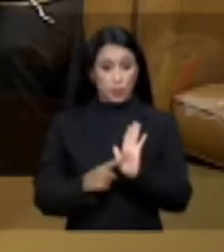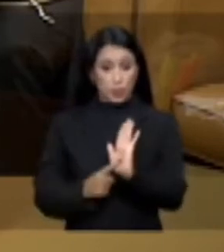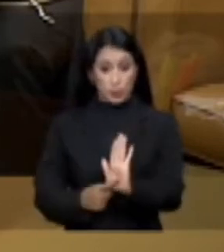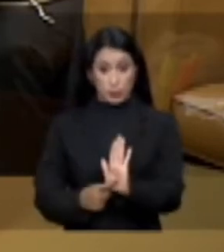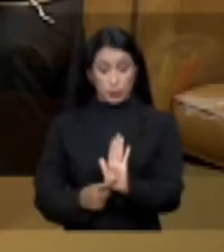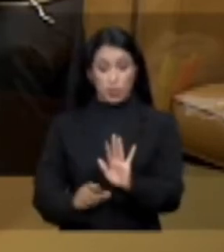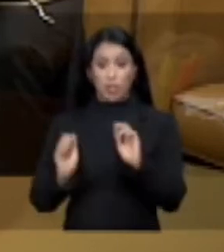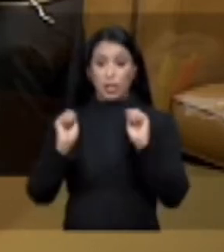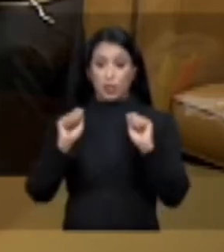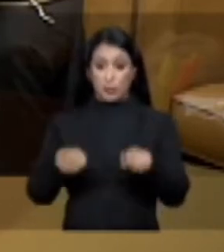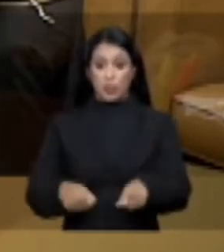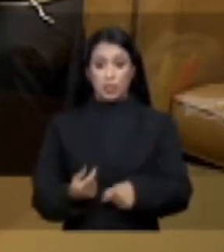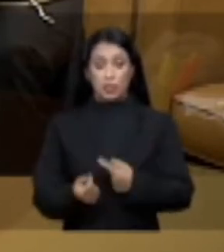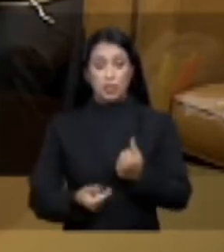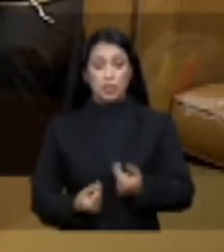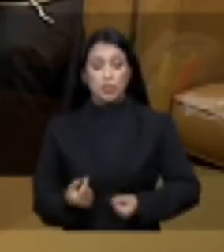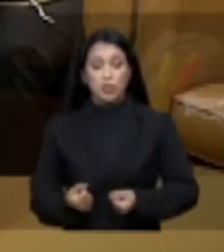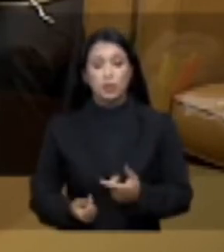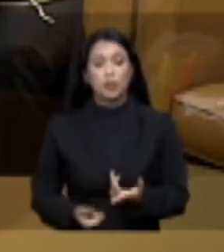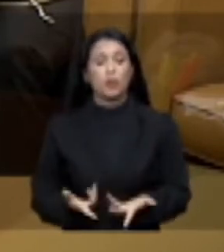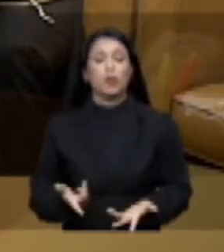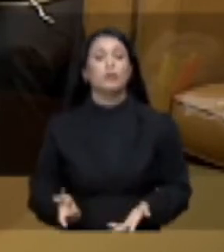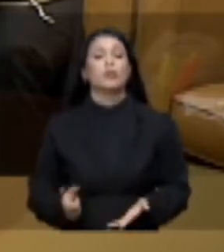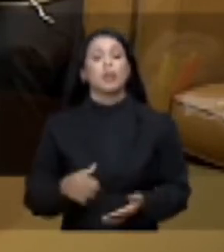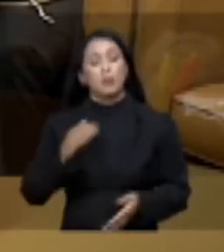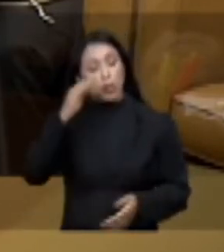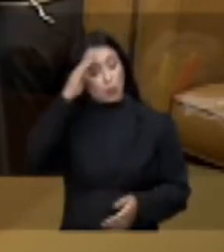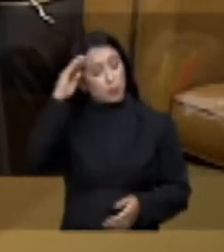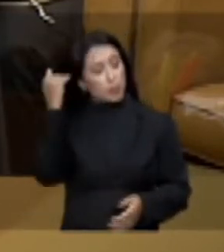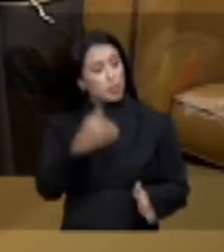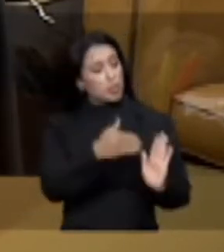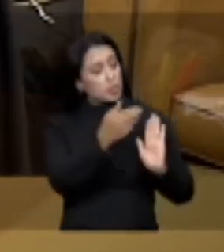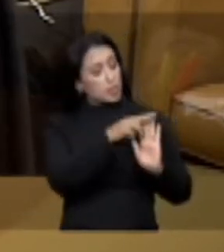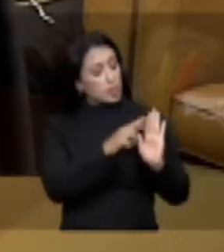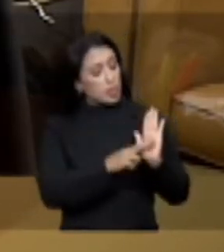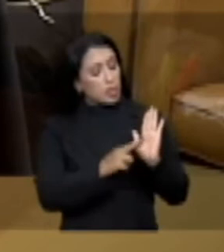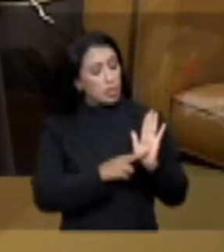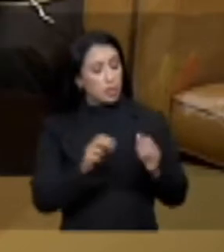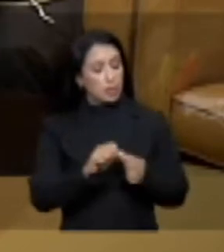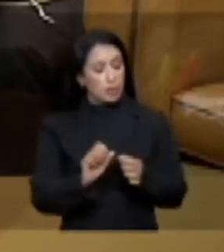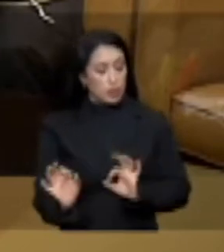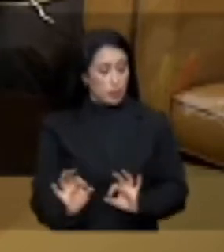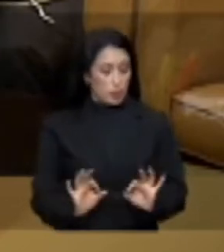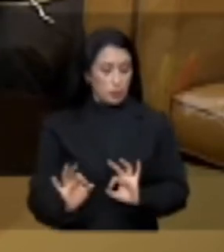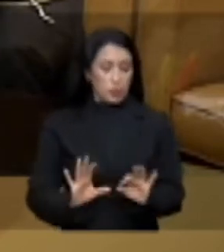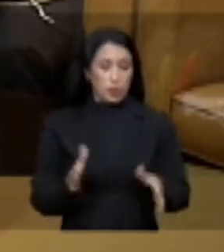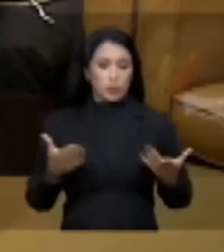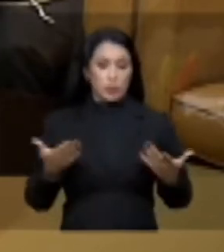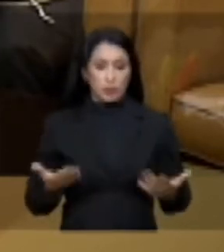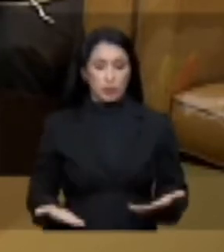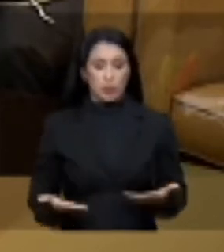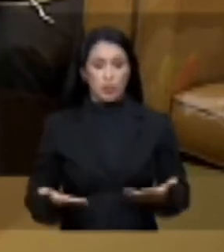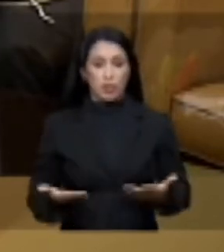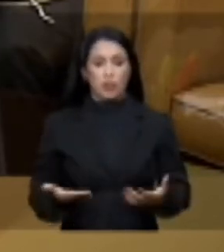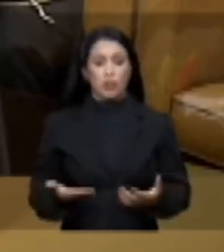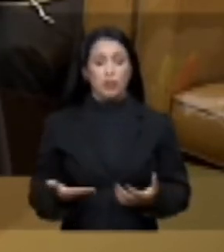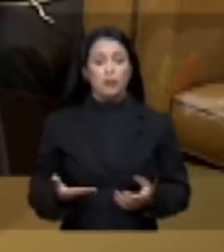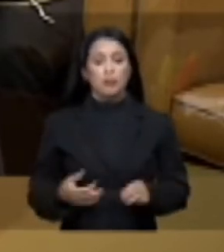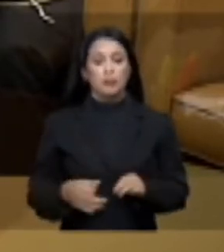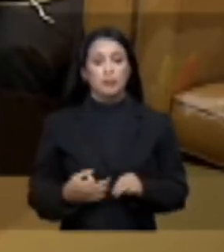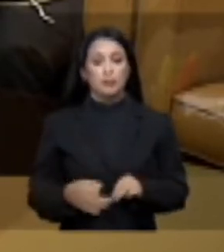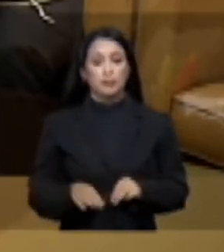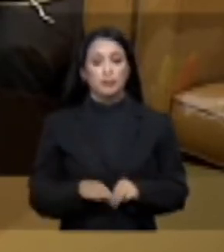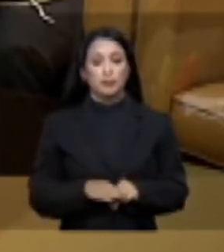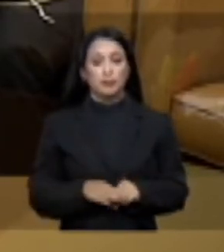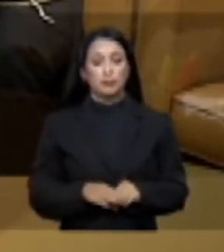demonstrarem a capacidade econômica financeira para cumprir com as metas estabelecidas no plano. Esse ponto nos leva, então, excelências, ao